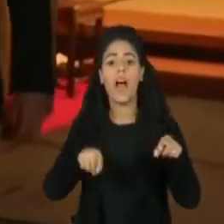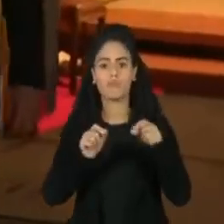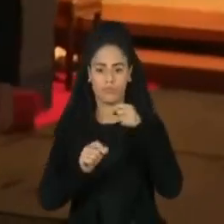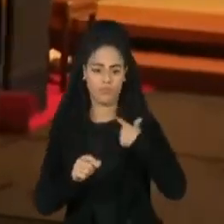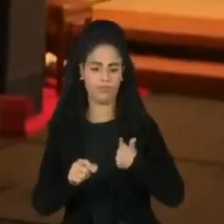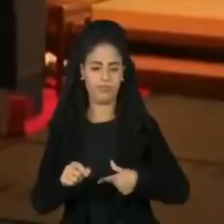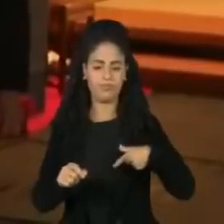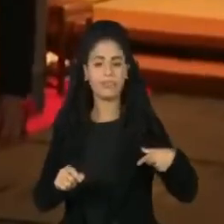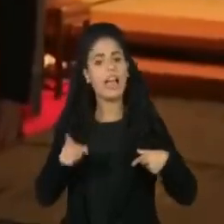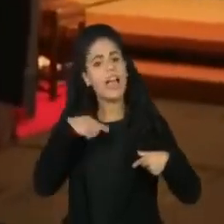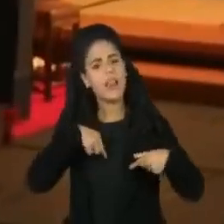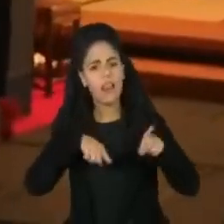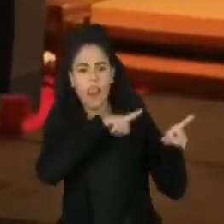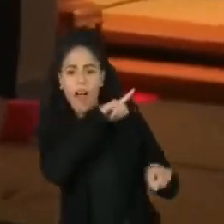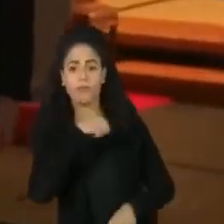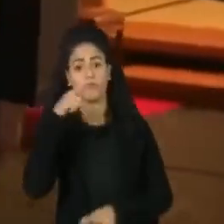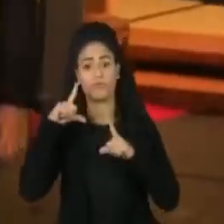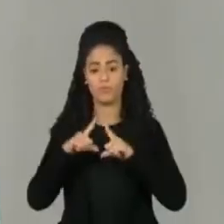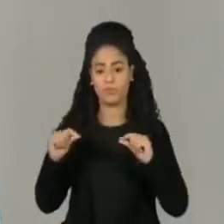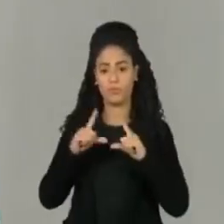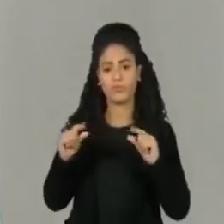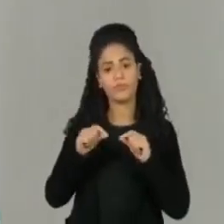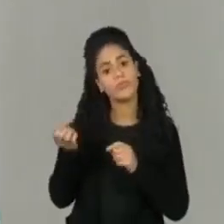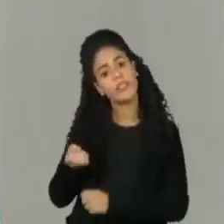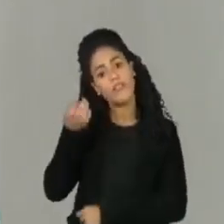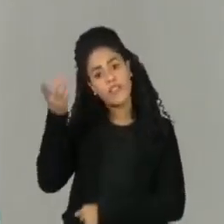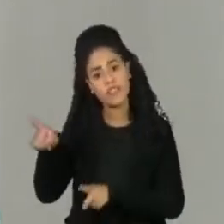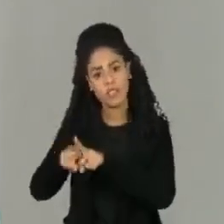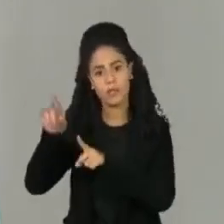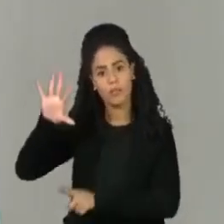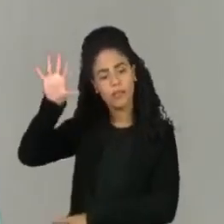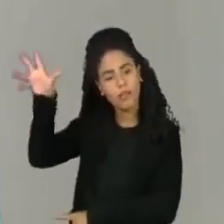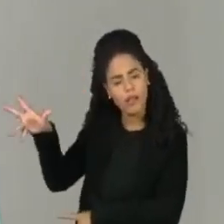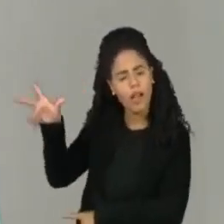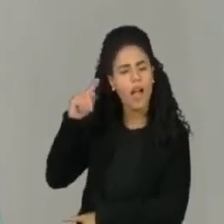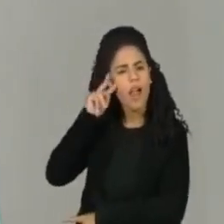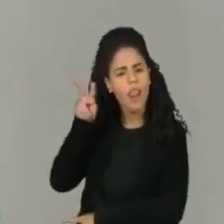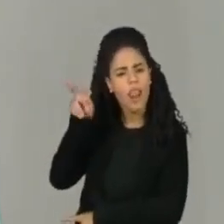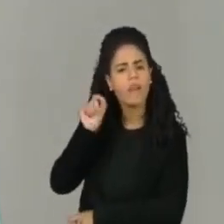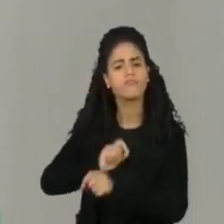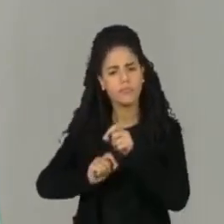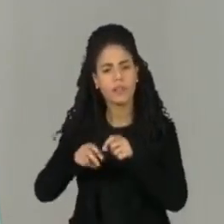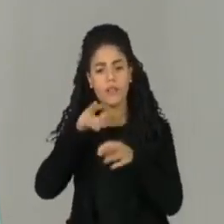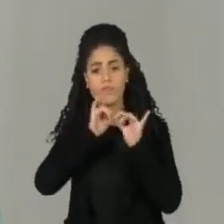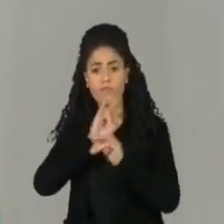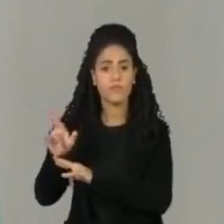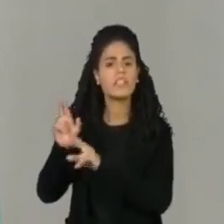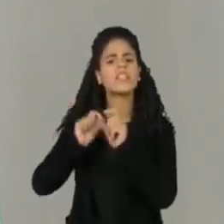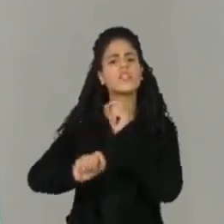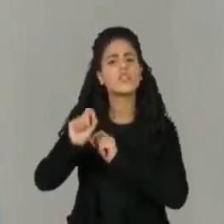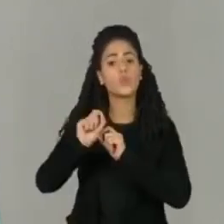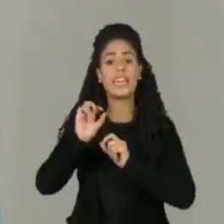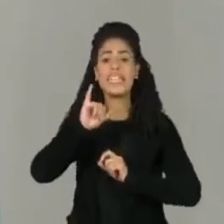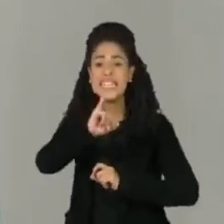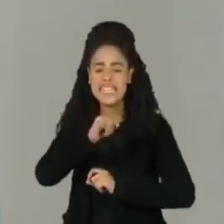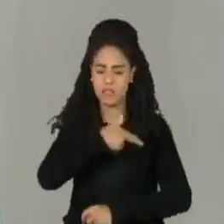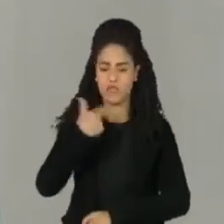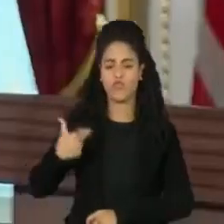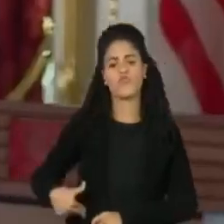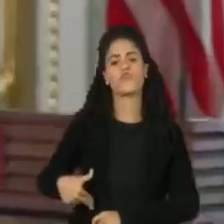no Japão, na segunda parada de sua viagem à Ásia, e lá disse que responderá militarmente se a China invadir